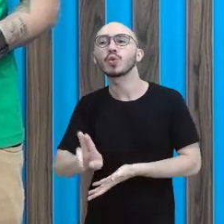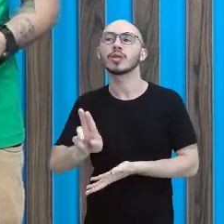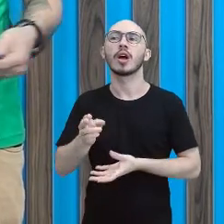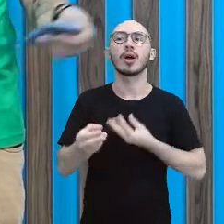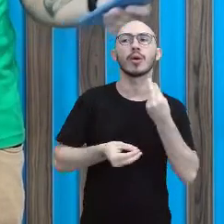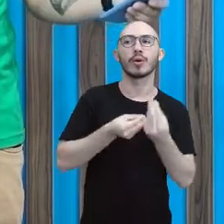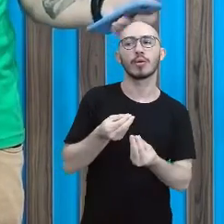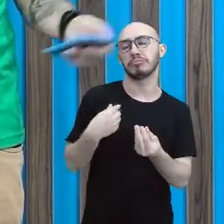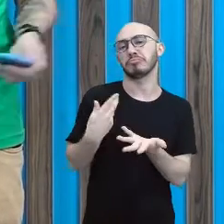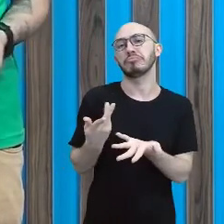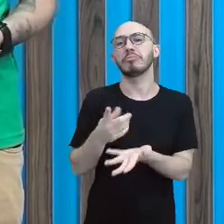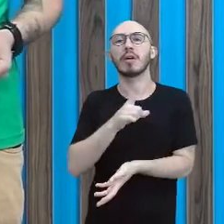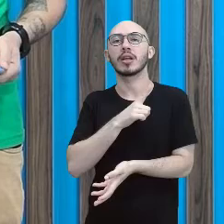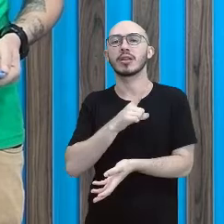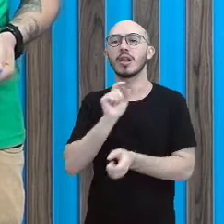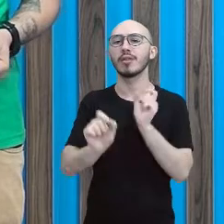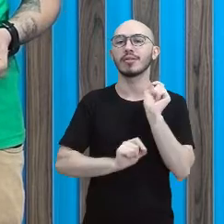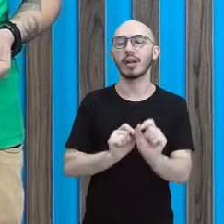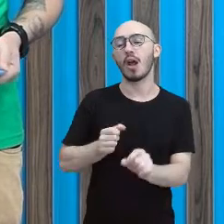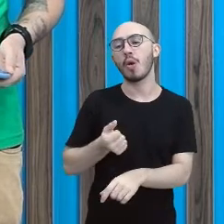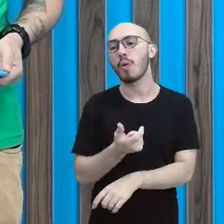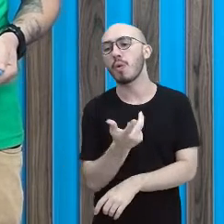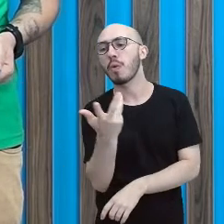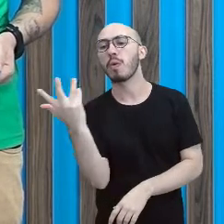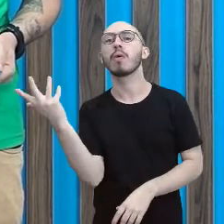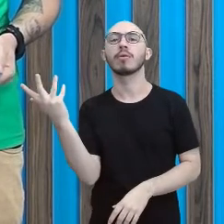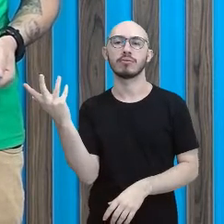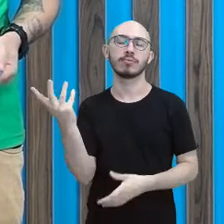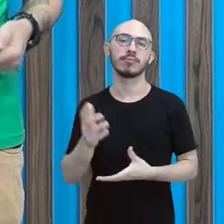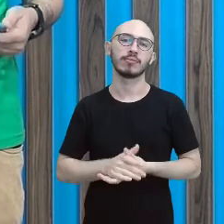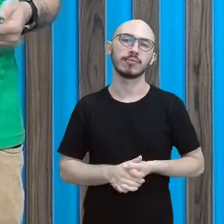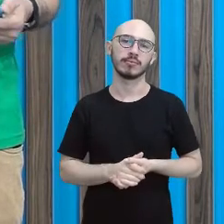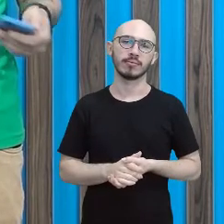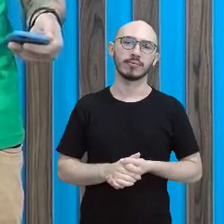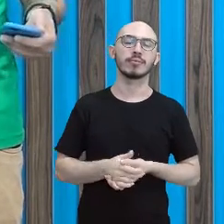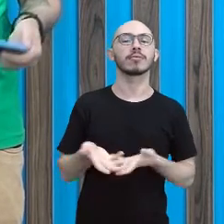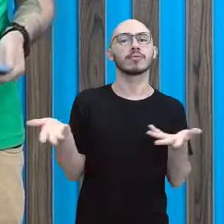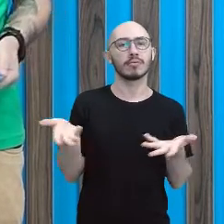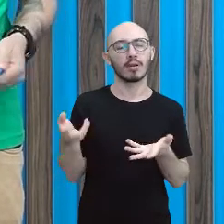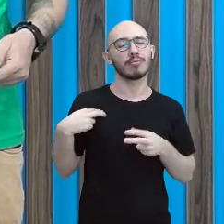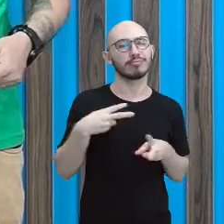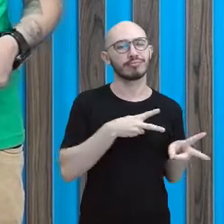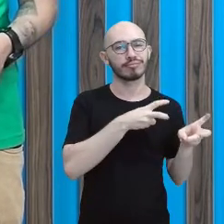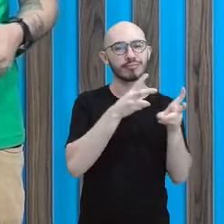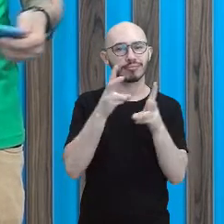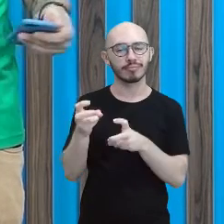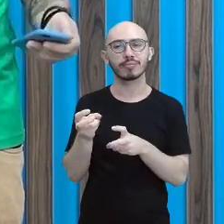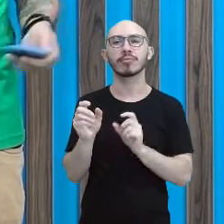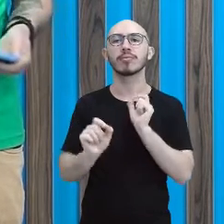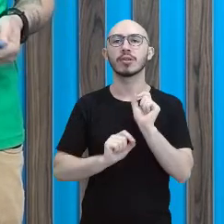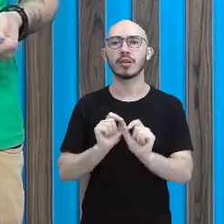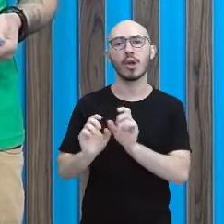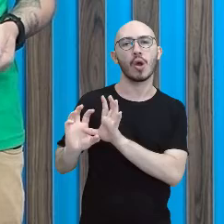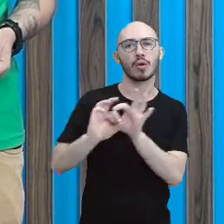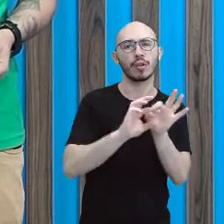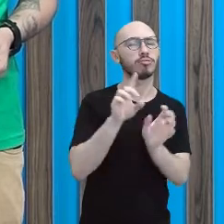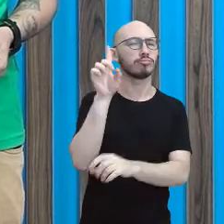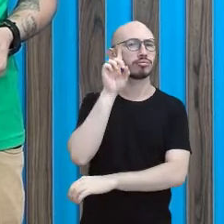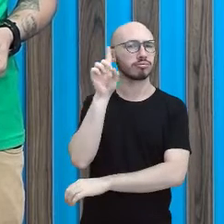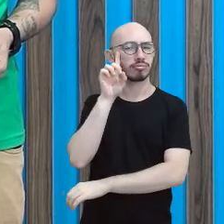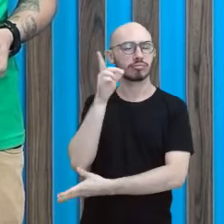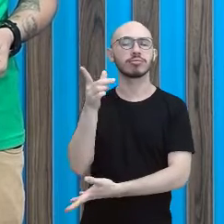seja, um número que tem uma grande quantidade de algarismos, tá certo? Então, a gente vai perceber que dentro do nosso cotidiano, a